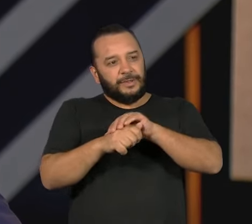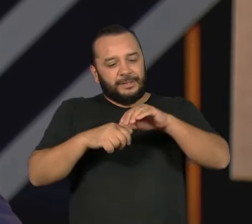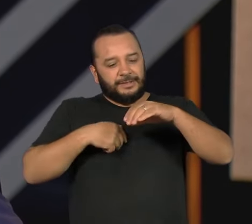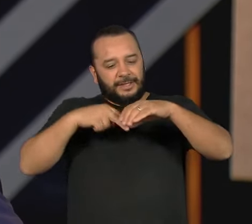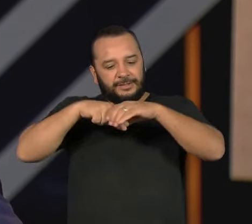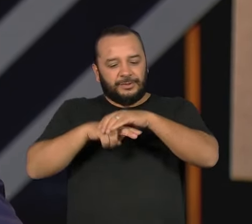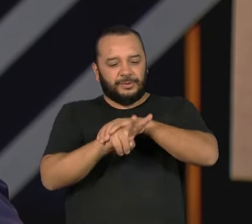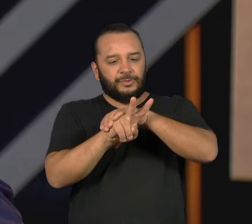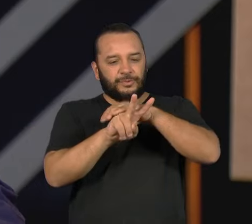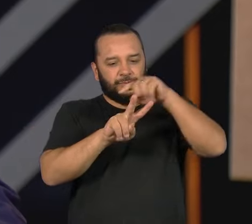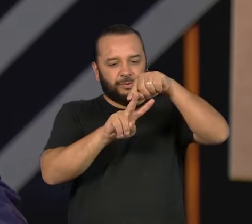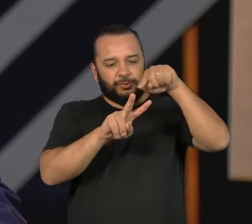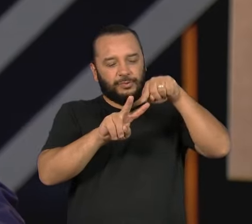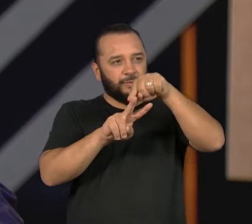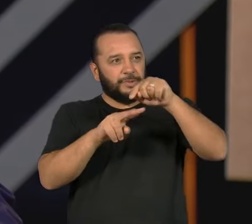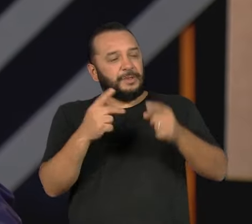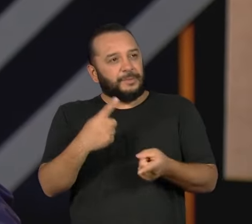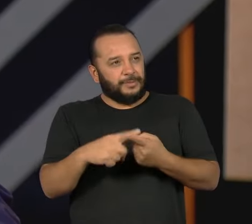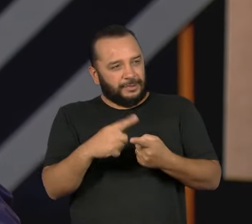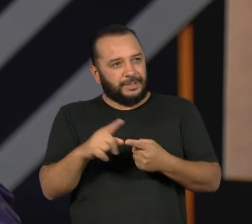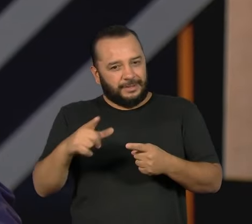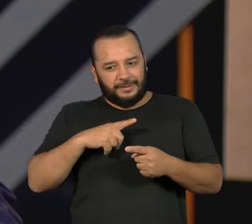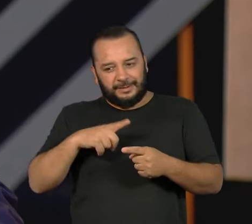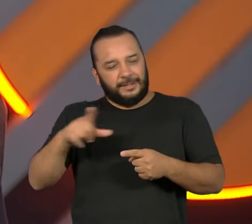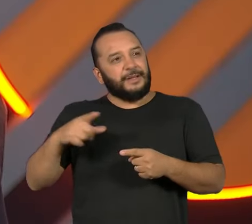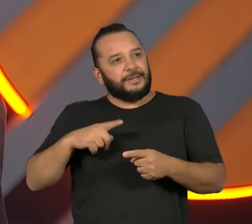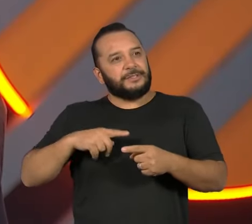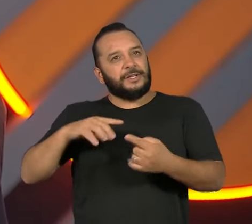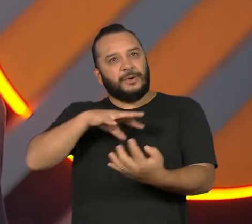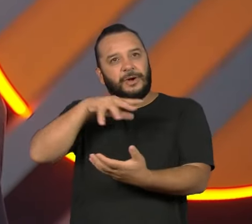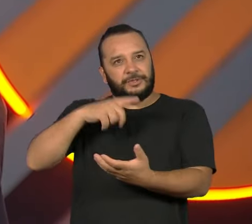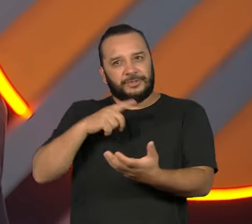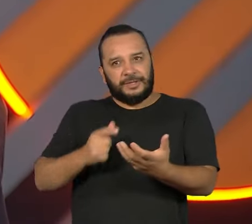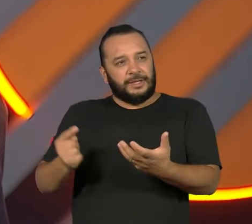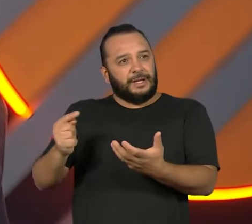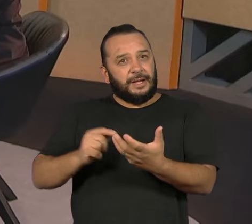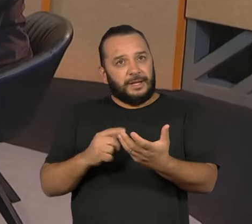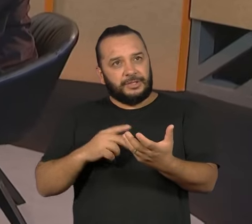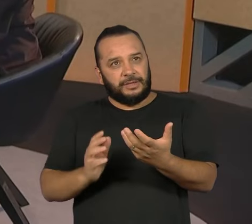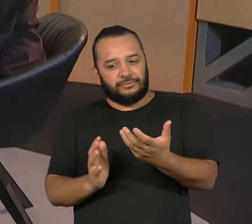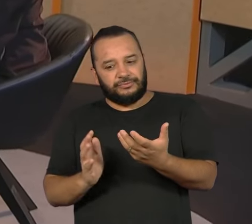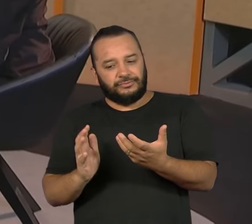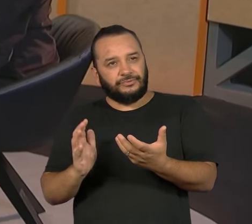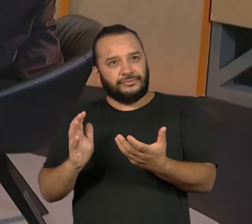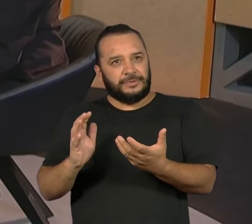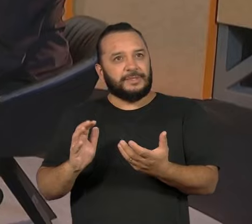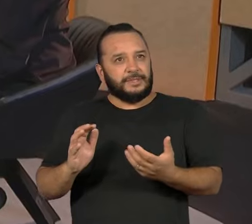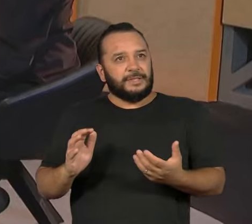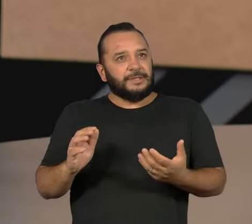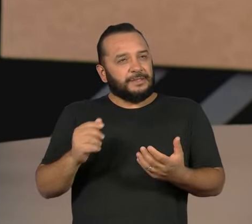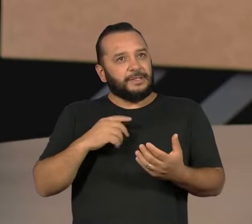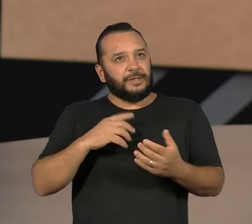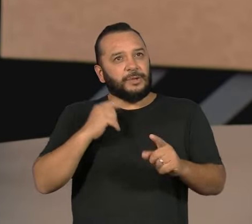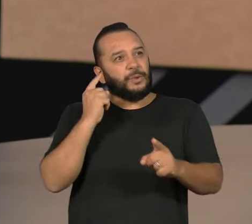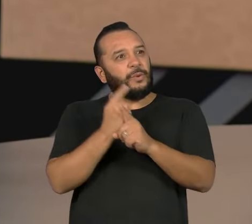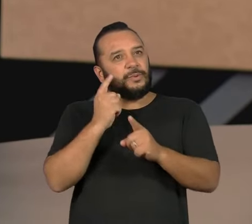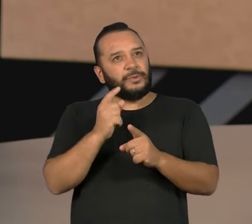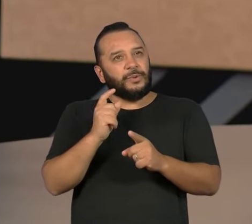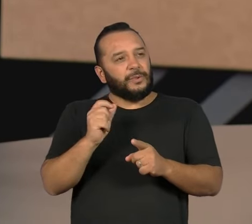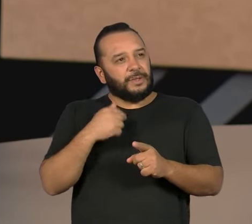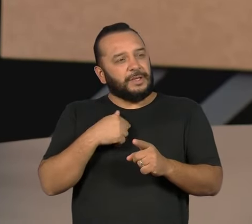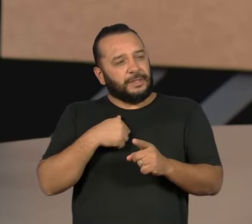Ártico, em busca de desovar, ela vai para o trópico. Quando ela subiu, ela se deparou com o bico